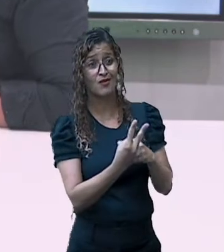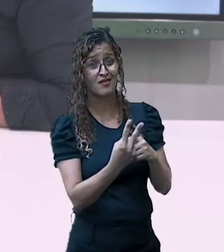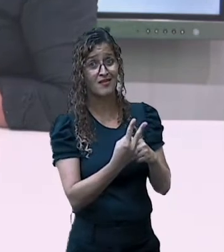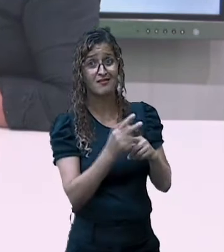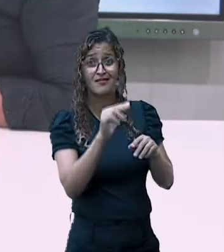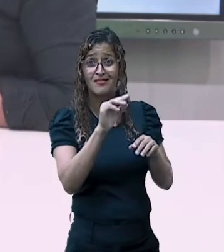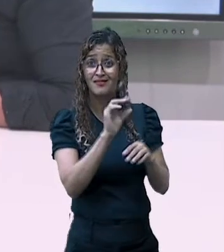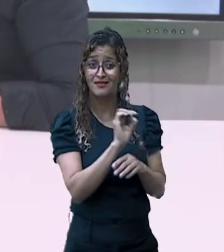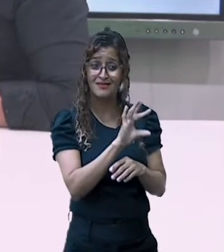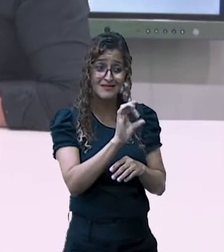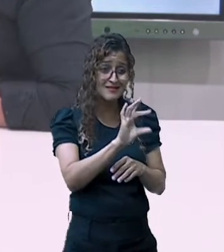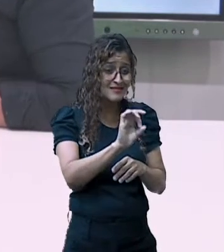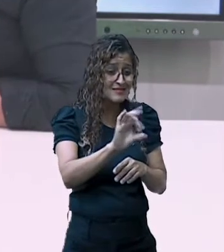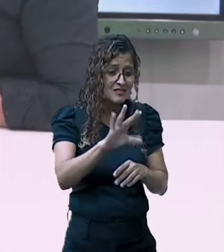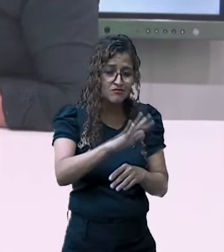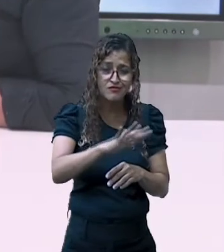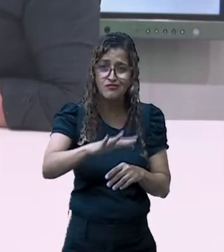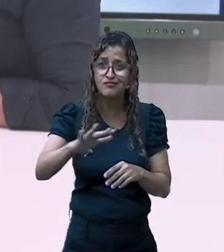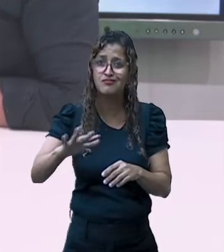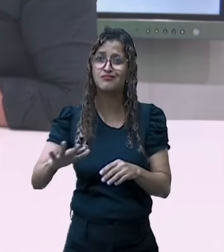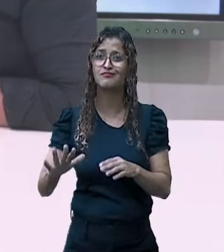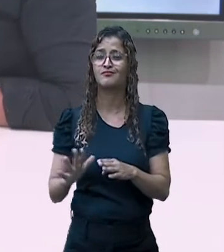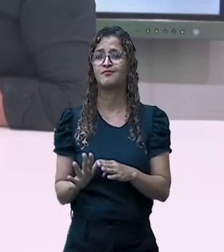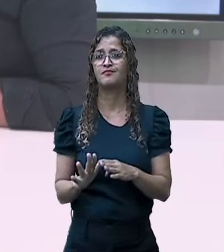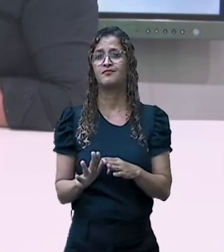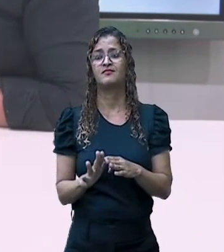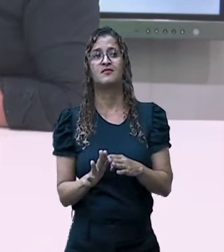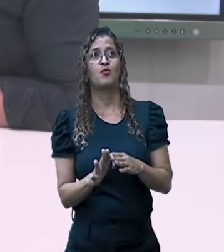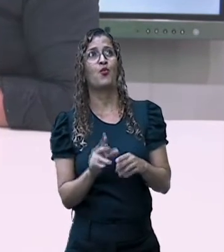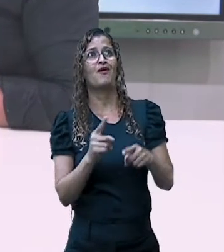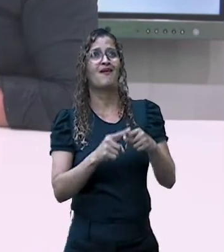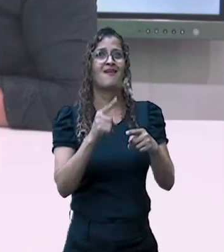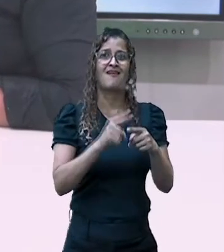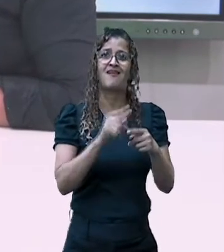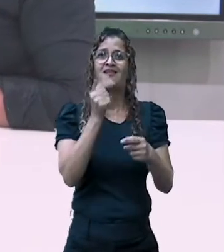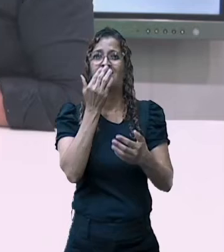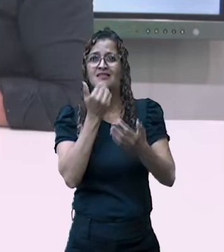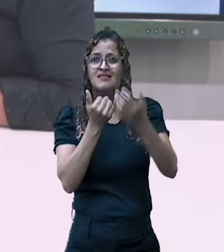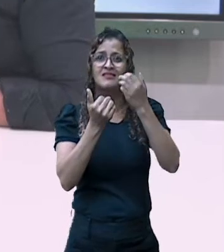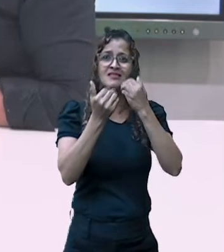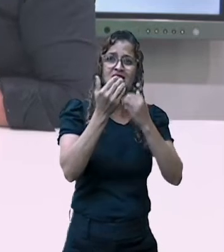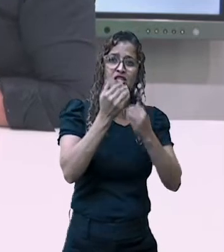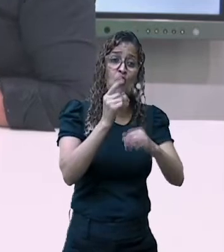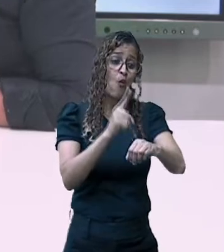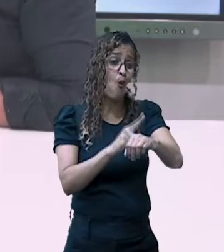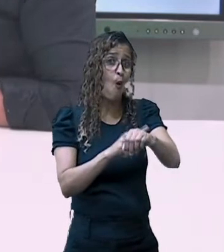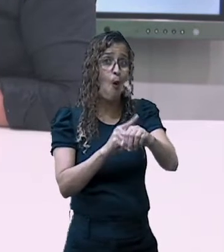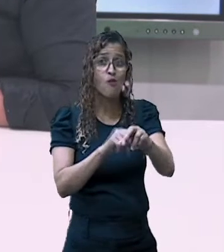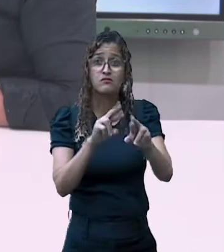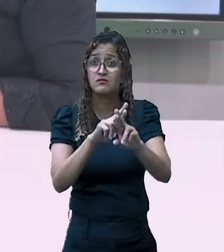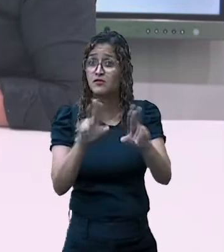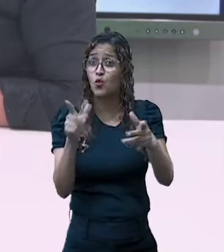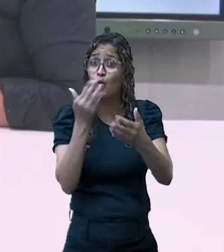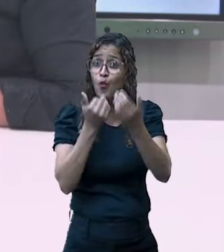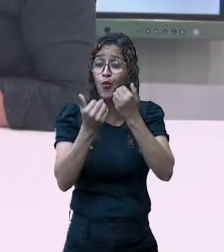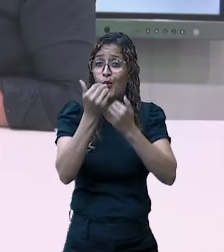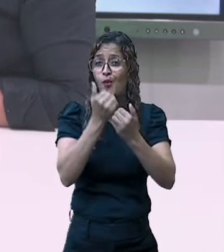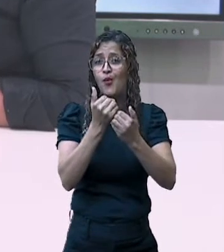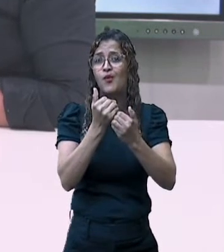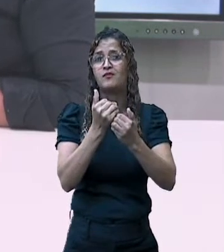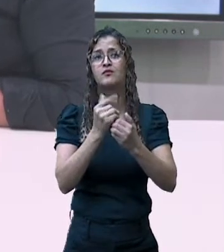Então, cada criança tem um hábito, um horário de comer, o que come, né? O horário que está